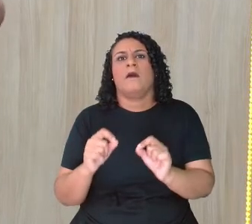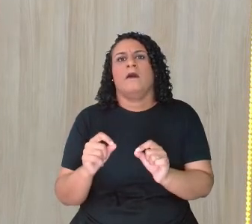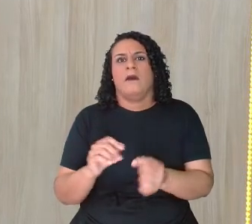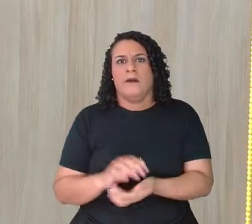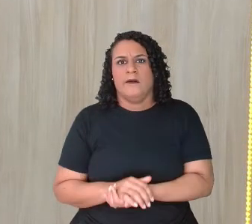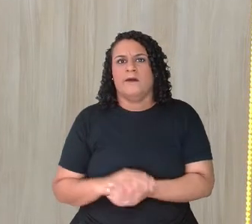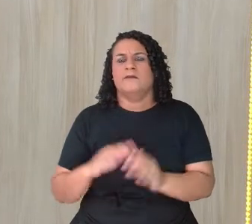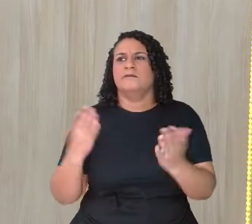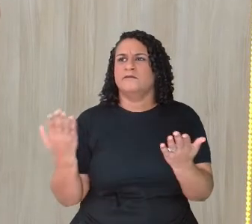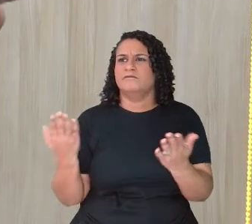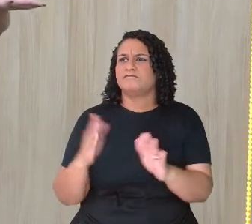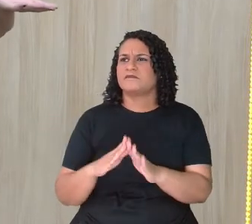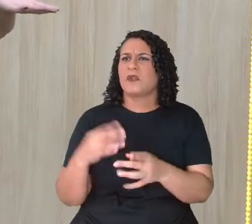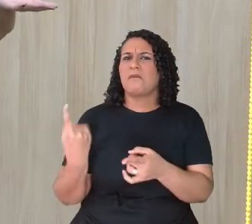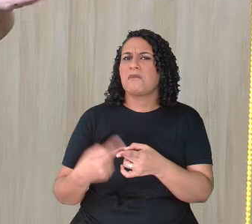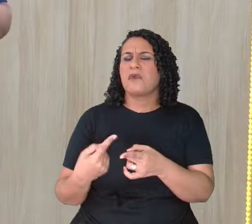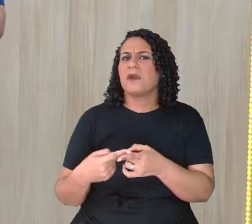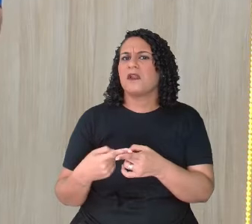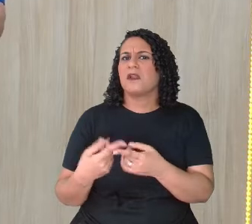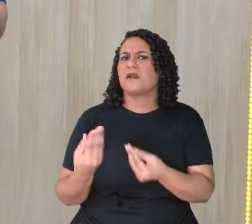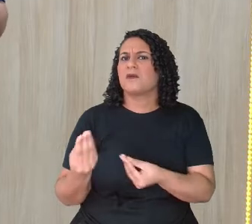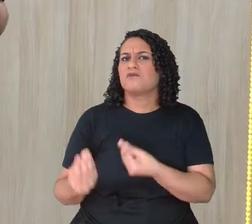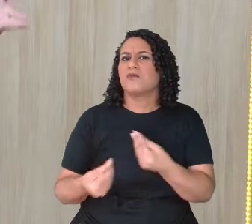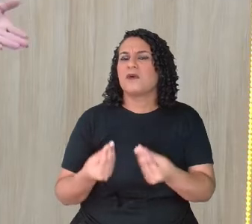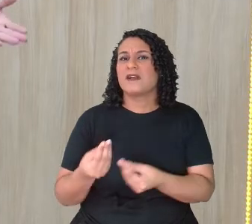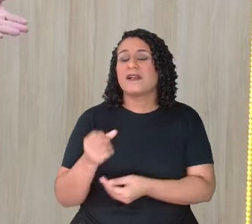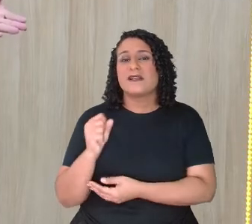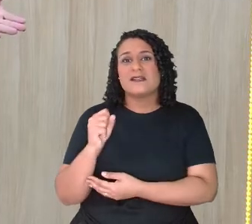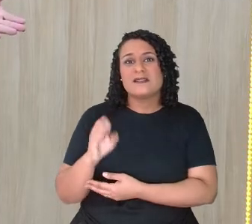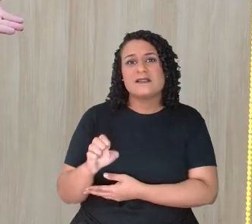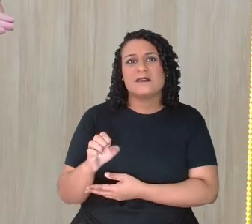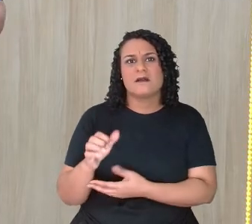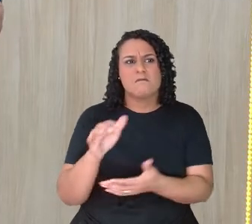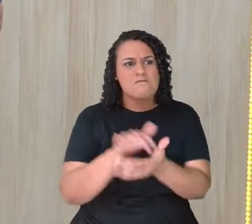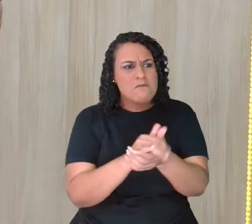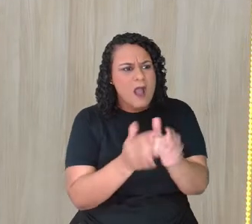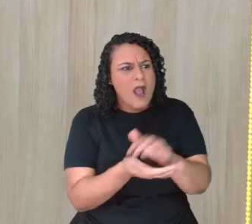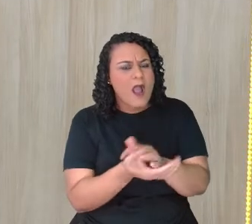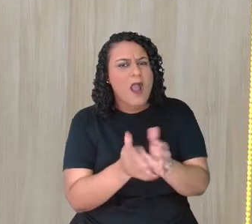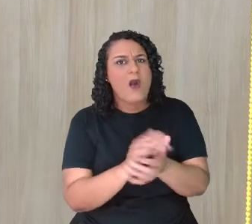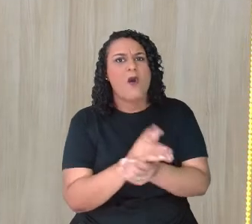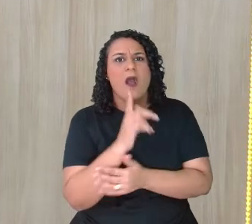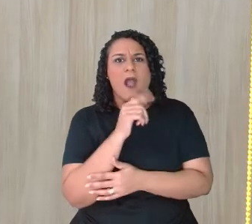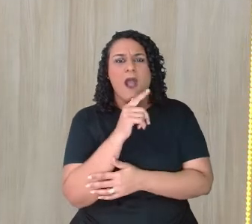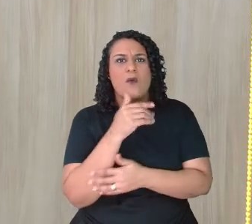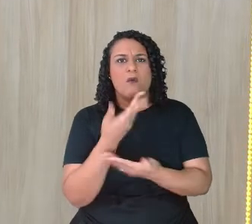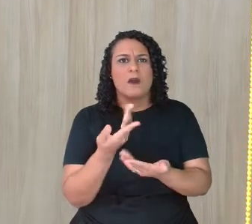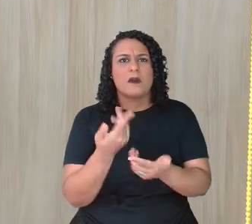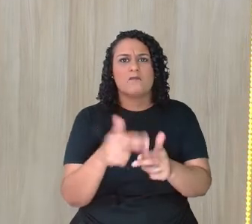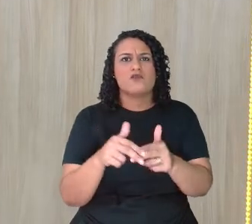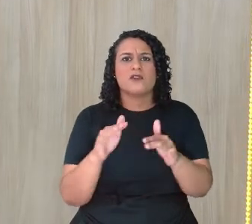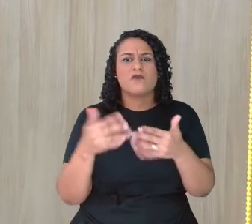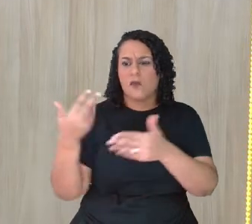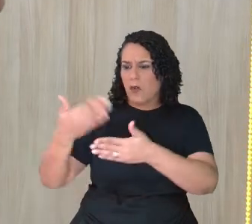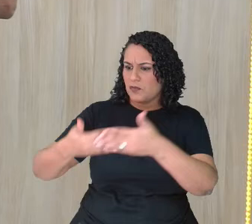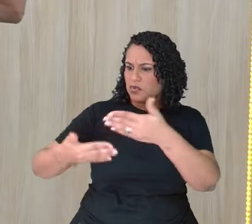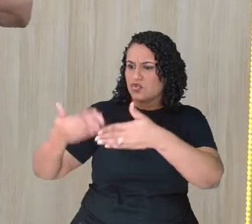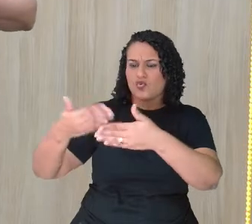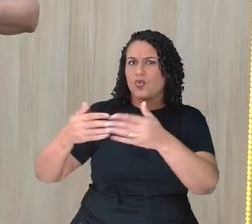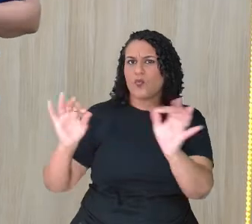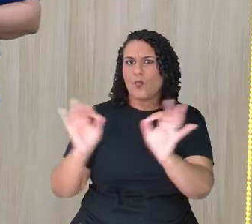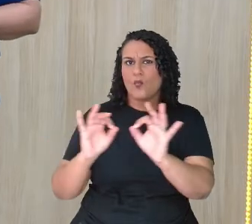fechamento completo. Ela diz, por que não tem? Se tem tanto barro aqui. Então, minha gente, aí nos cabe, né, a